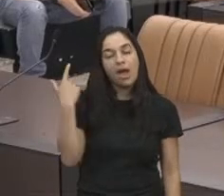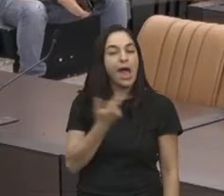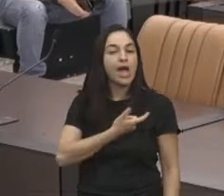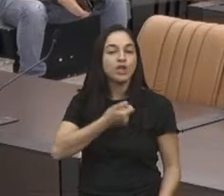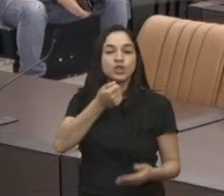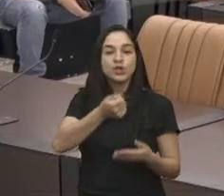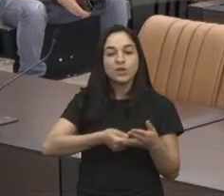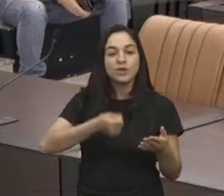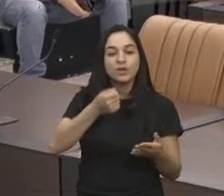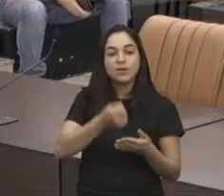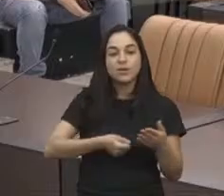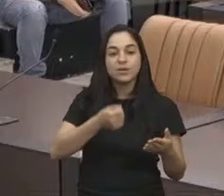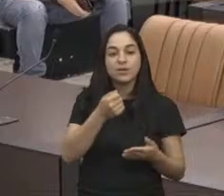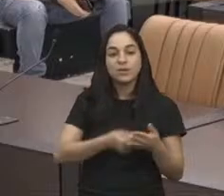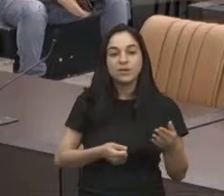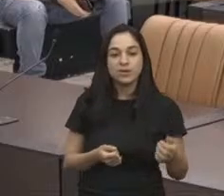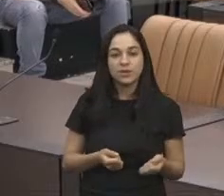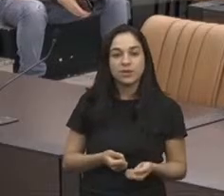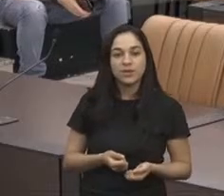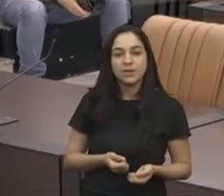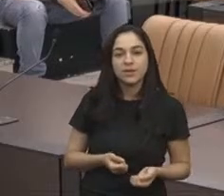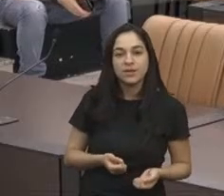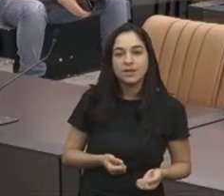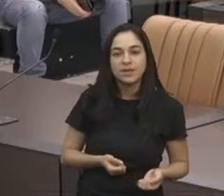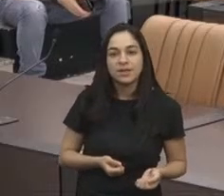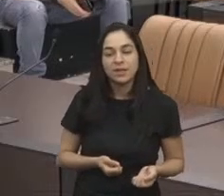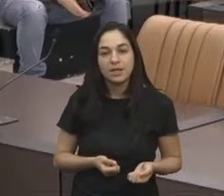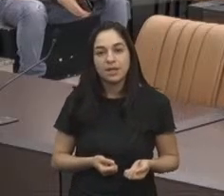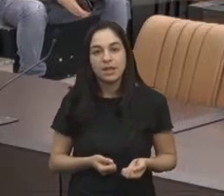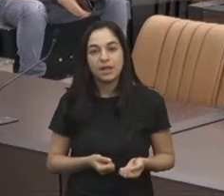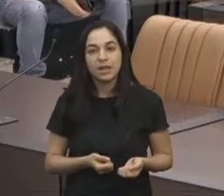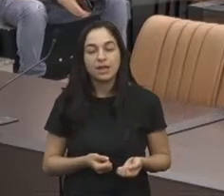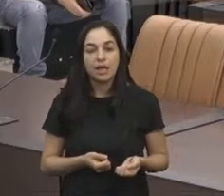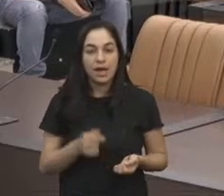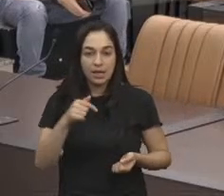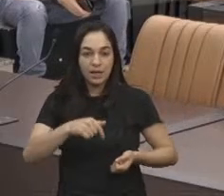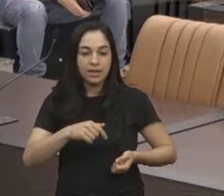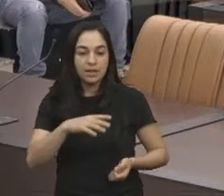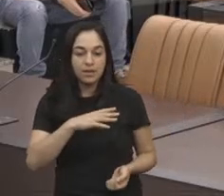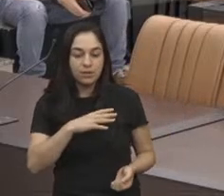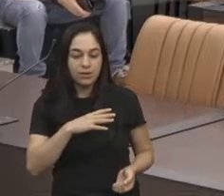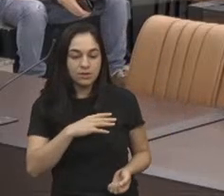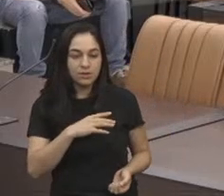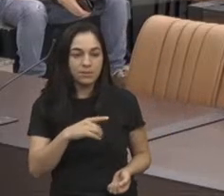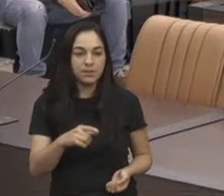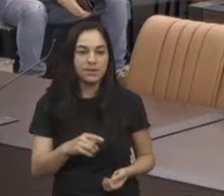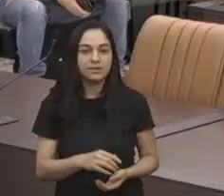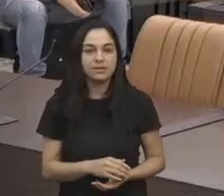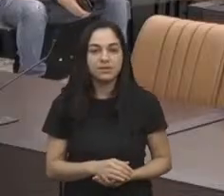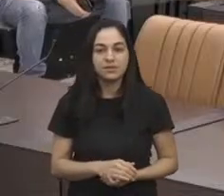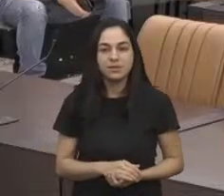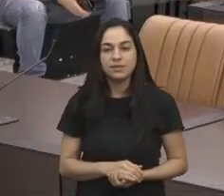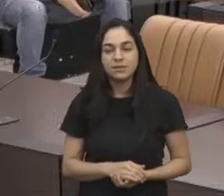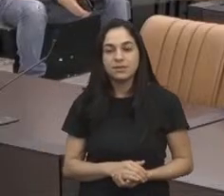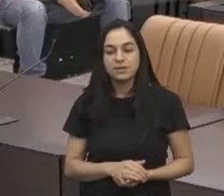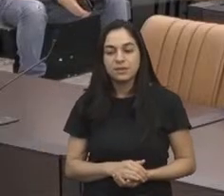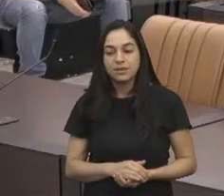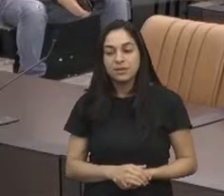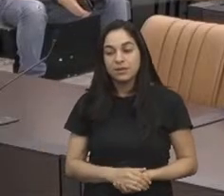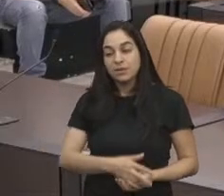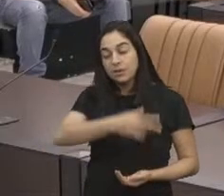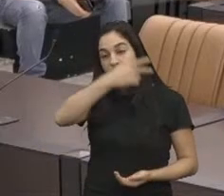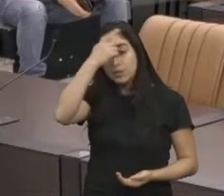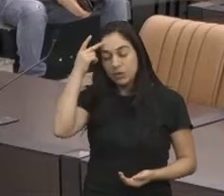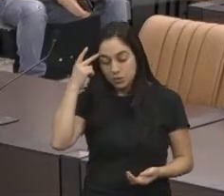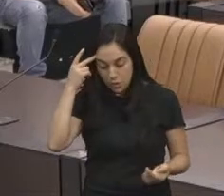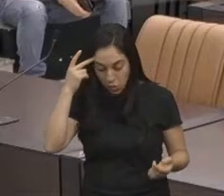enfrenta enquanto legislador dentro do município. Os desafios que nós temos para ajudar essas pessoas onde os